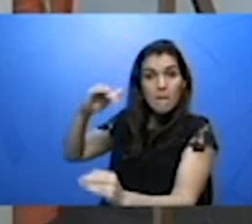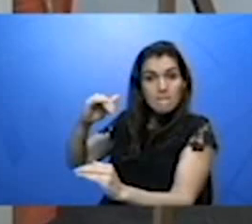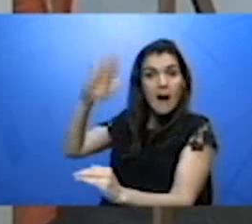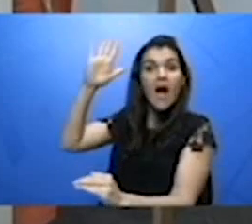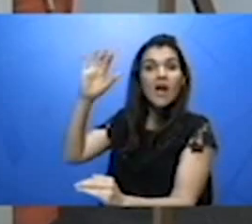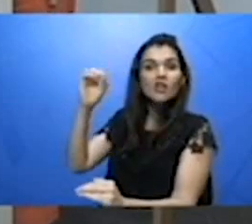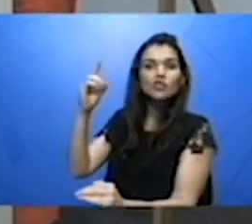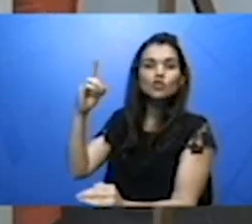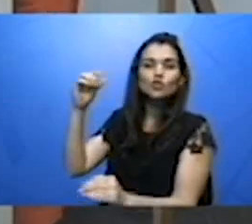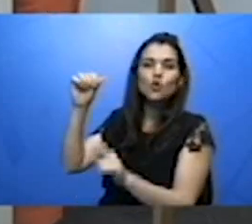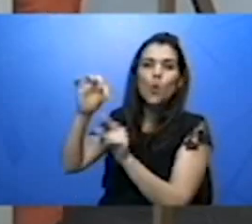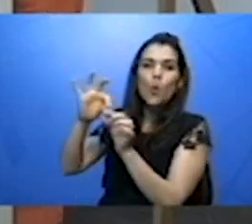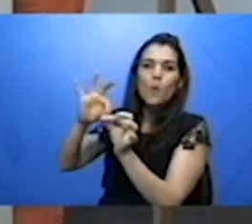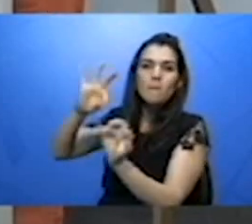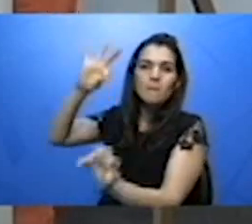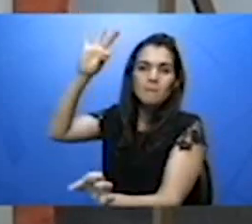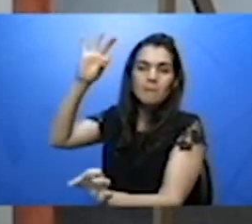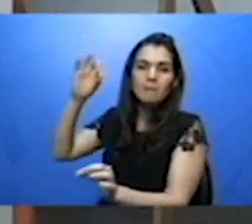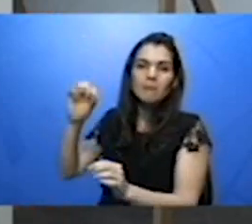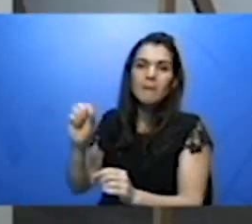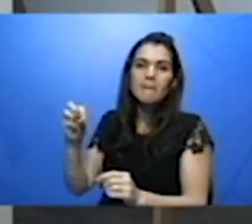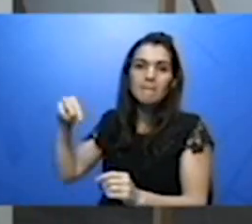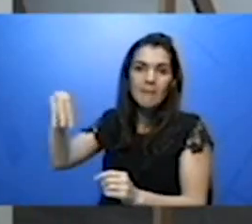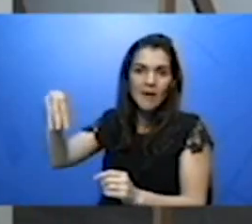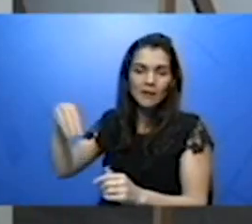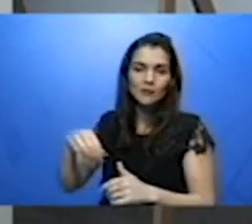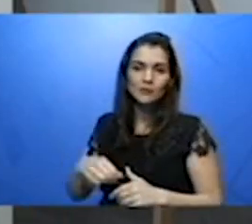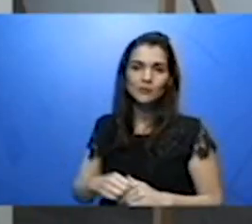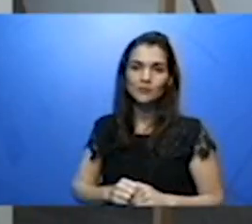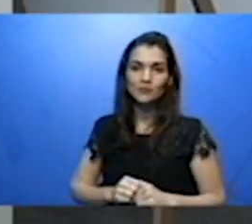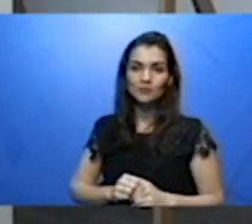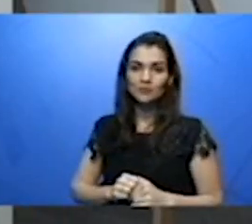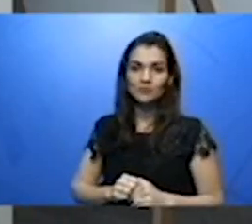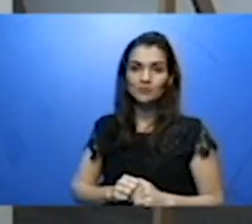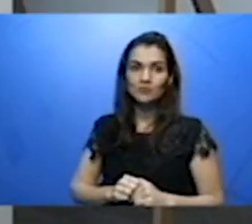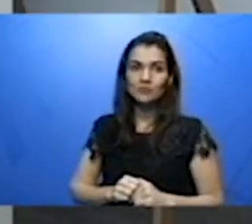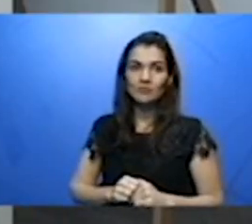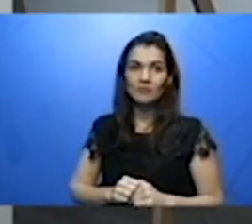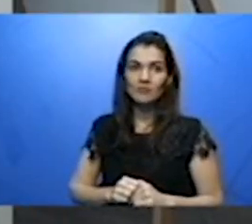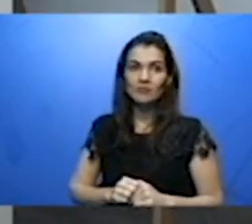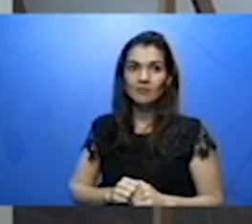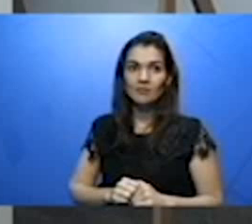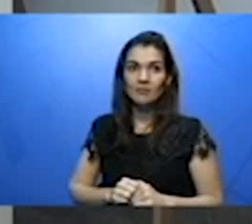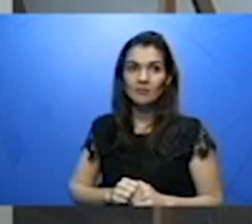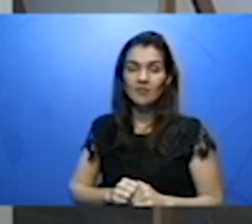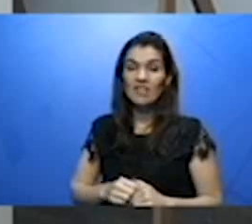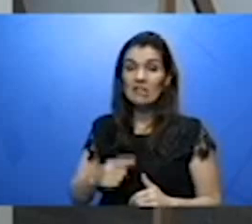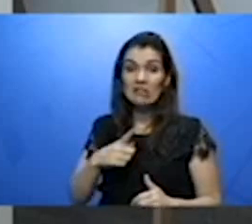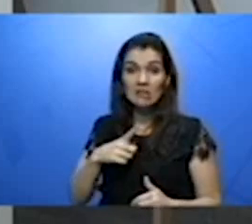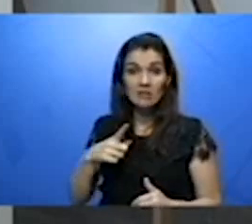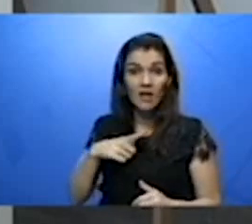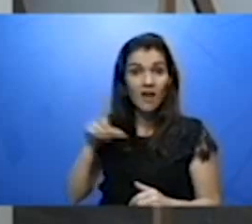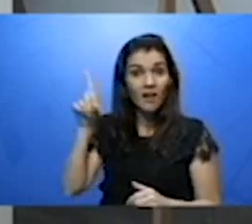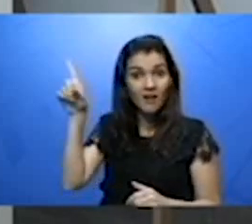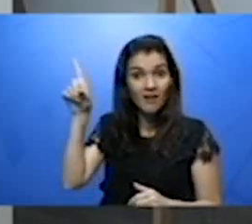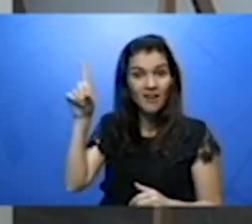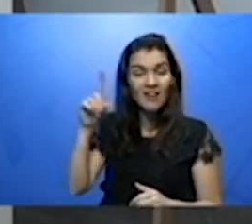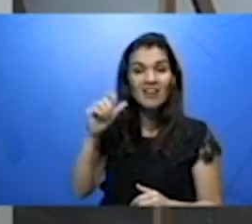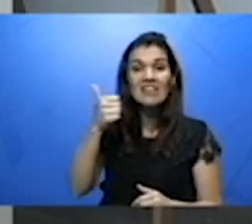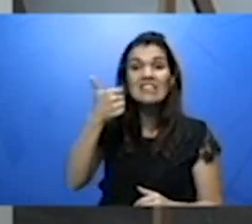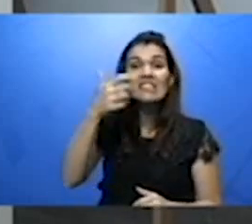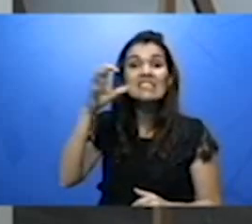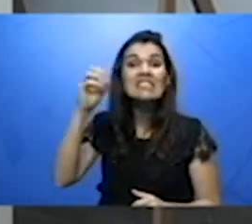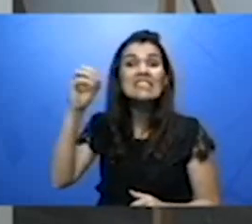precisaria de outro pedaço de corda se eu fosse me medir através dessa e aqui cada em tem